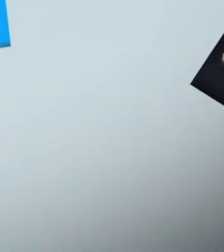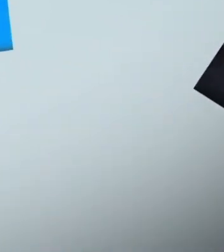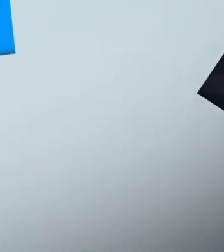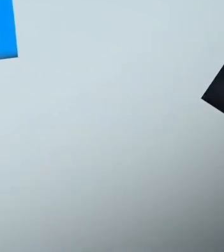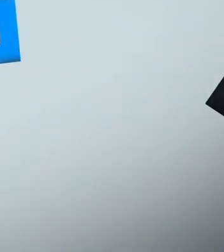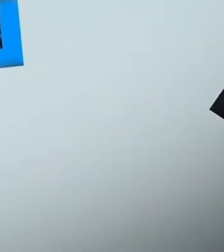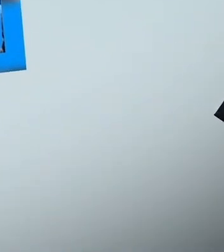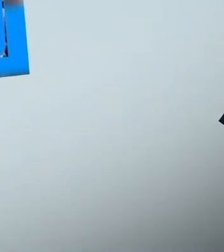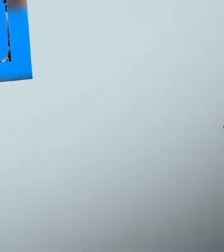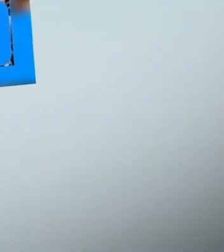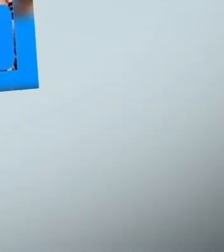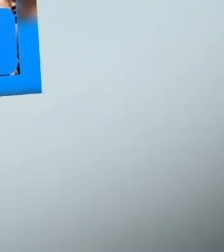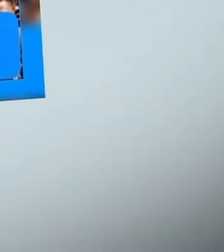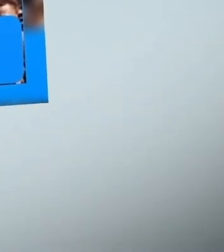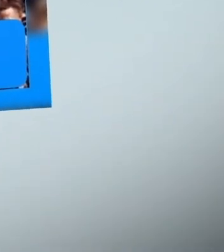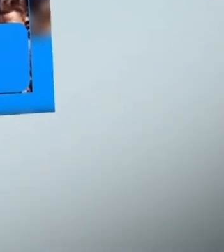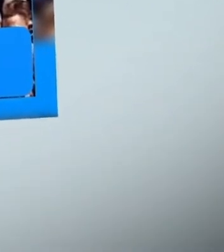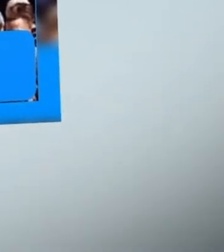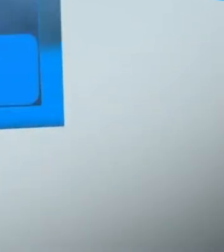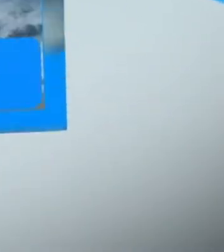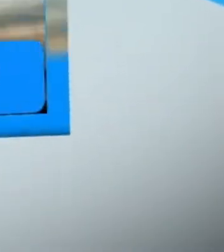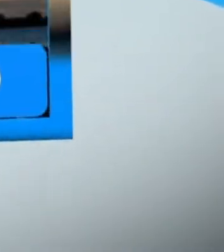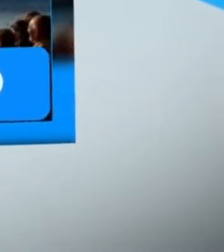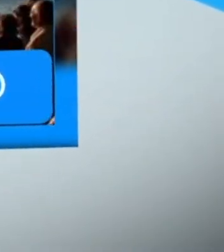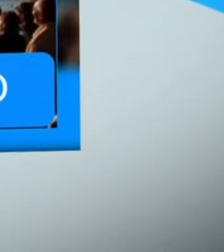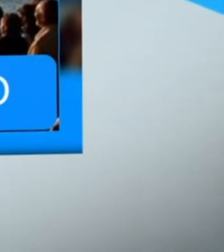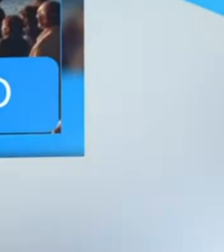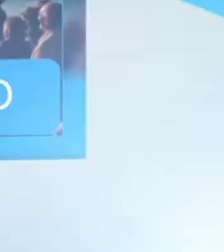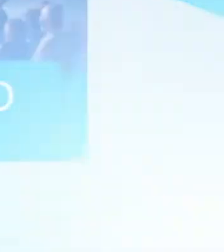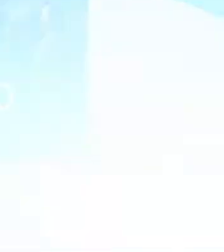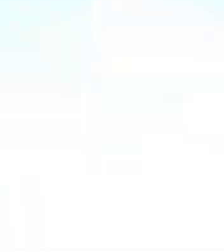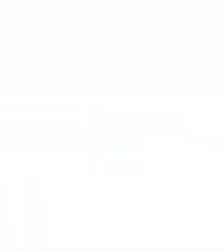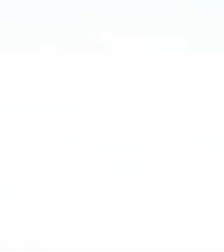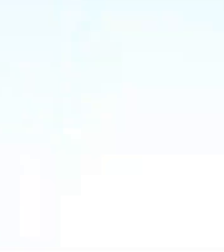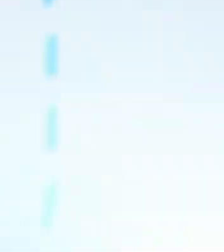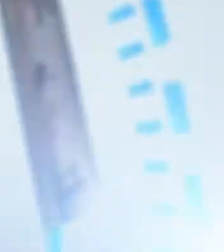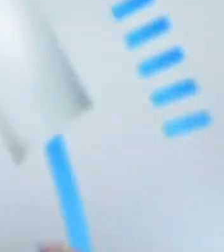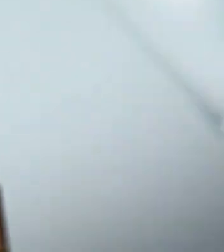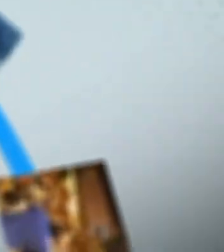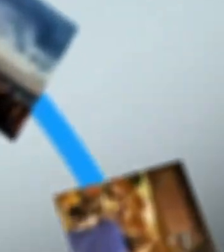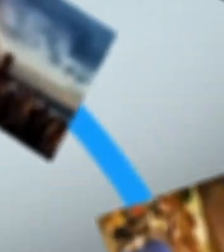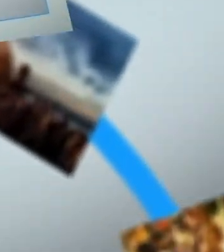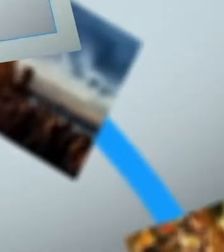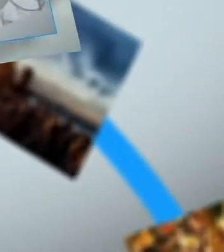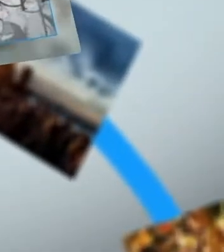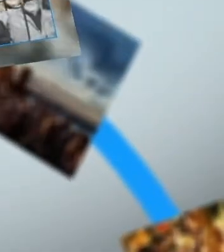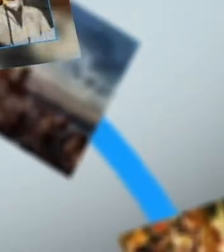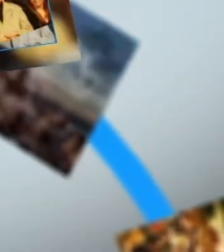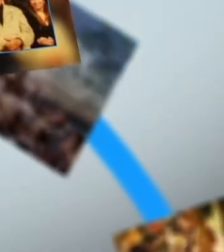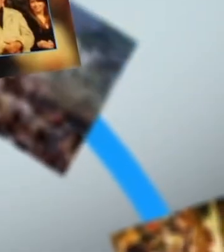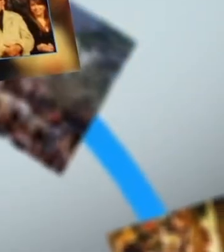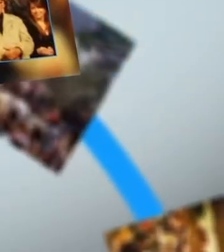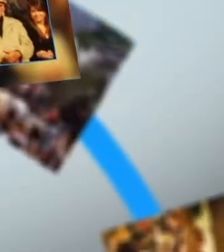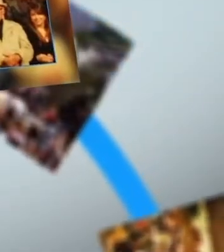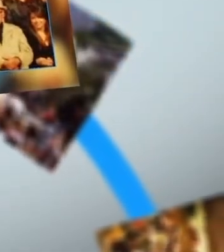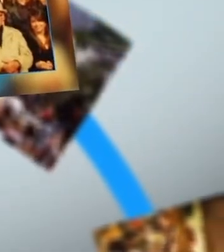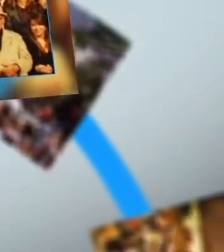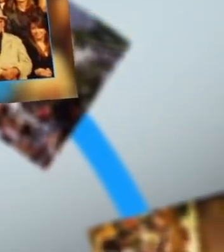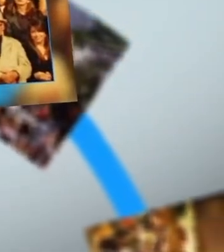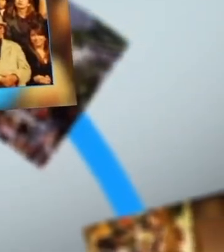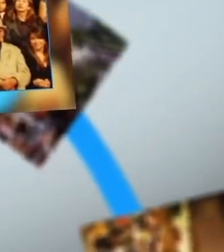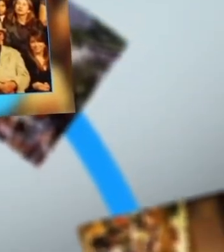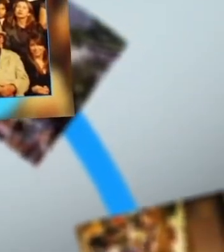das ciências e da produção cultural e tecnológica, propiciando a oferta e o acesso da população à fruição cultural